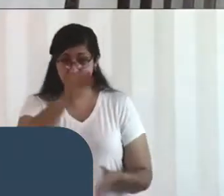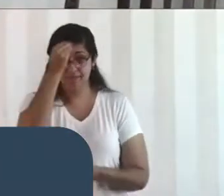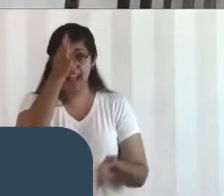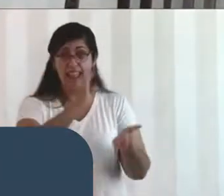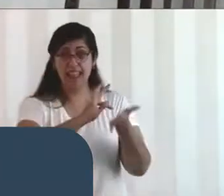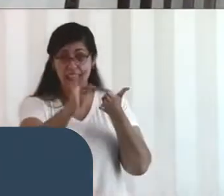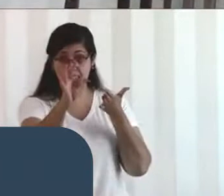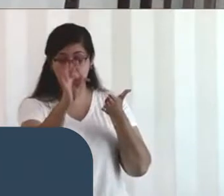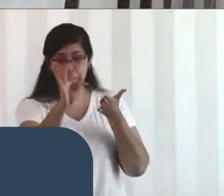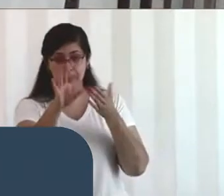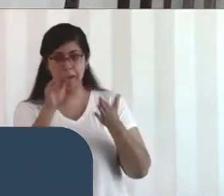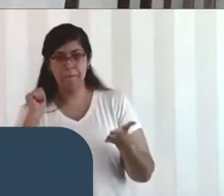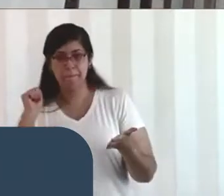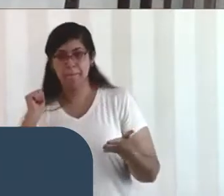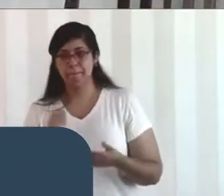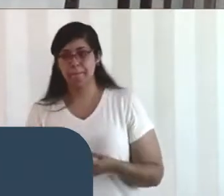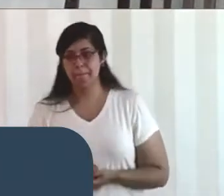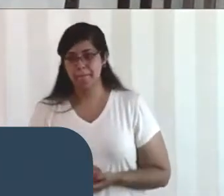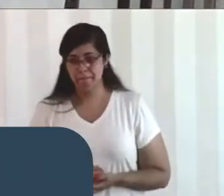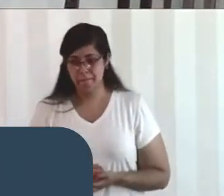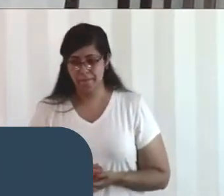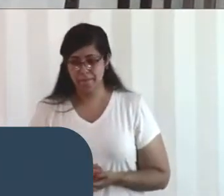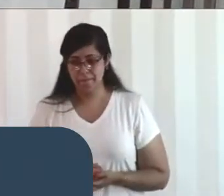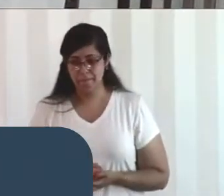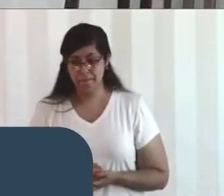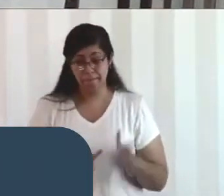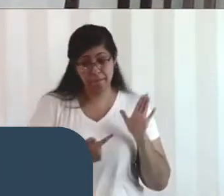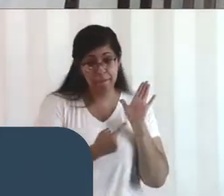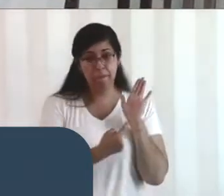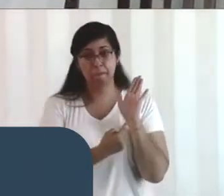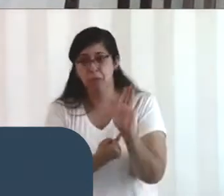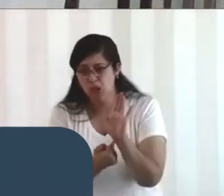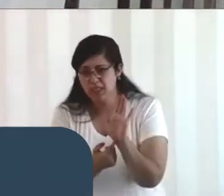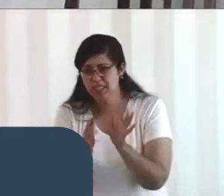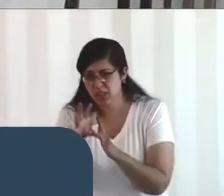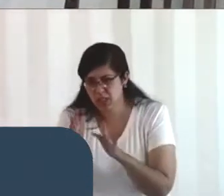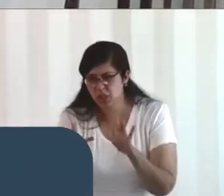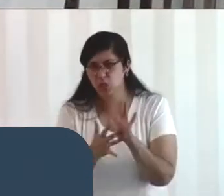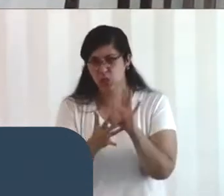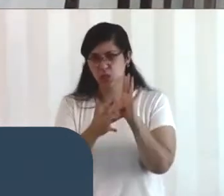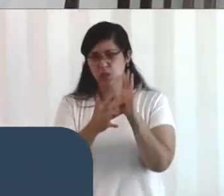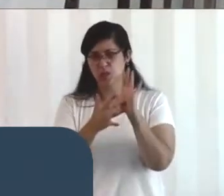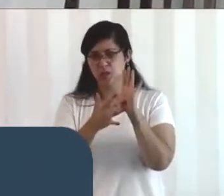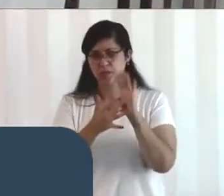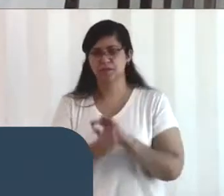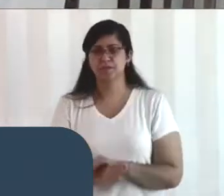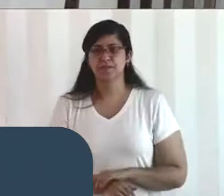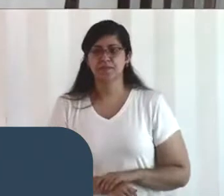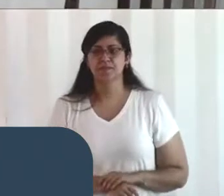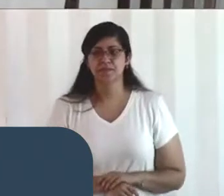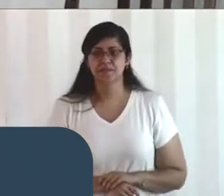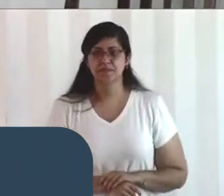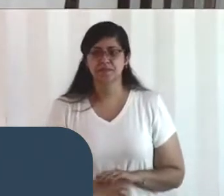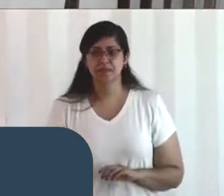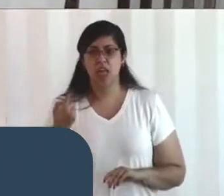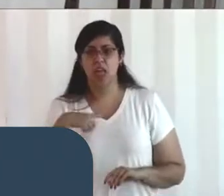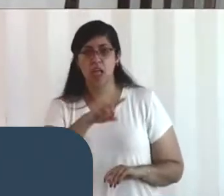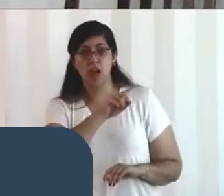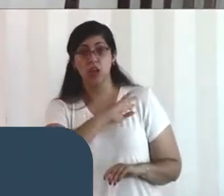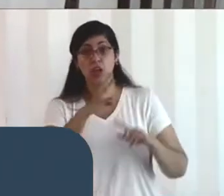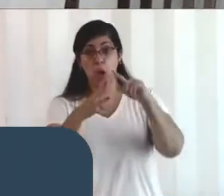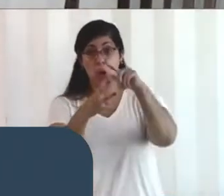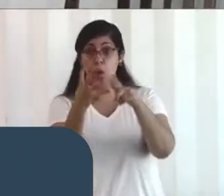o impacto de Cristo, o impacto de Cristo. E vamos trabalhar a partir de